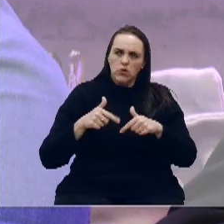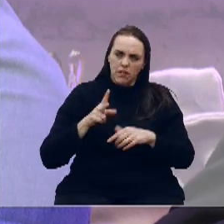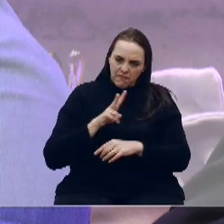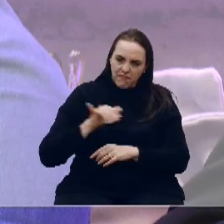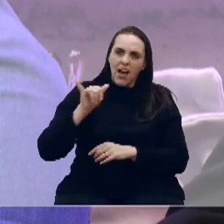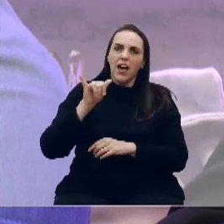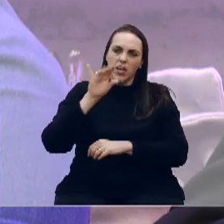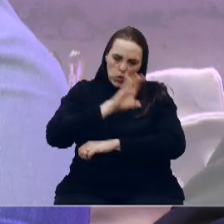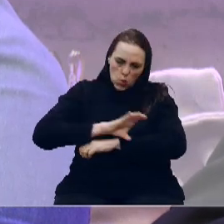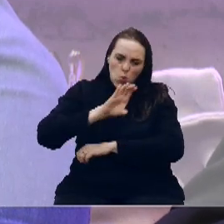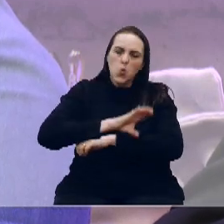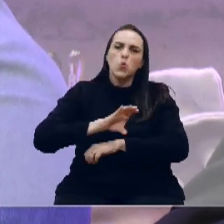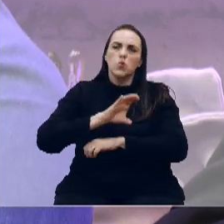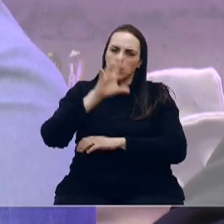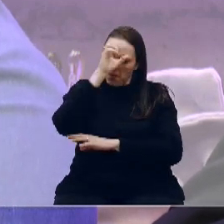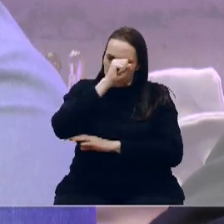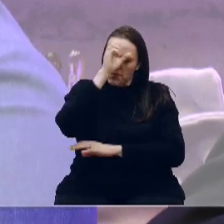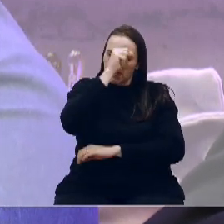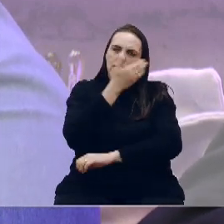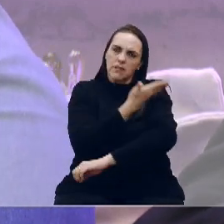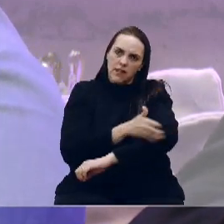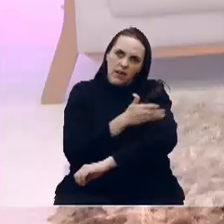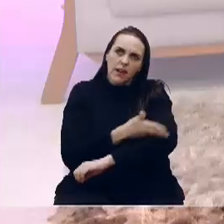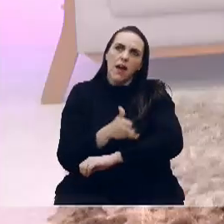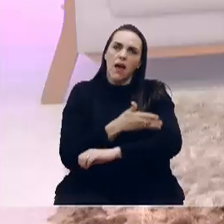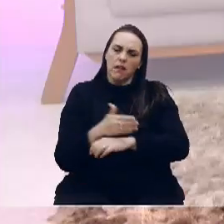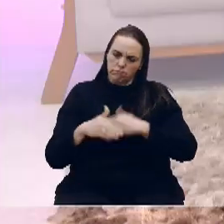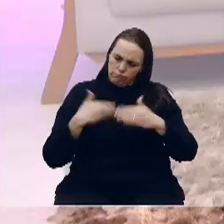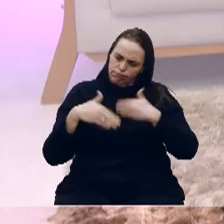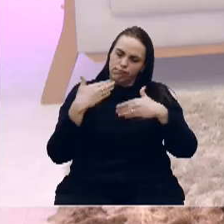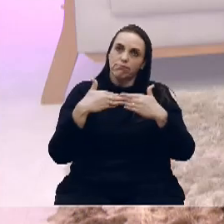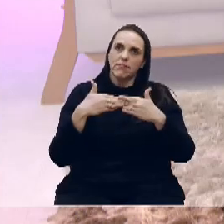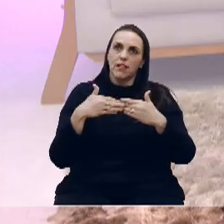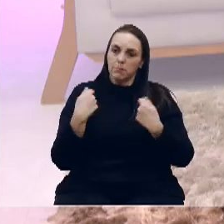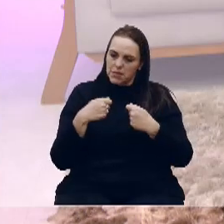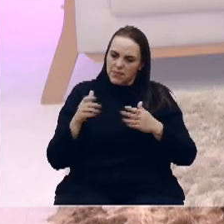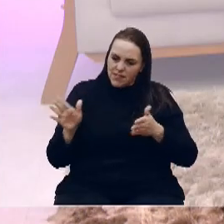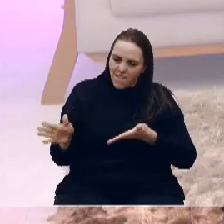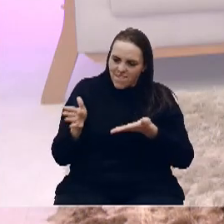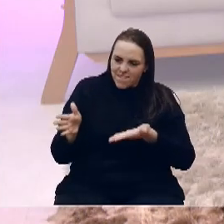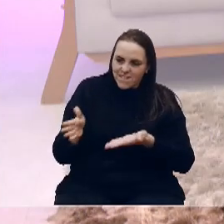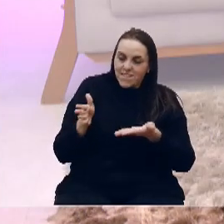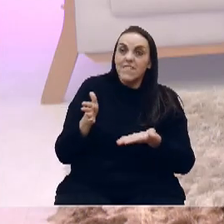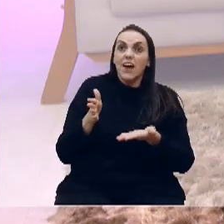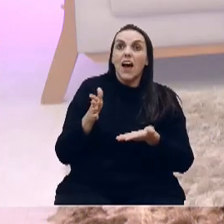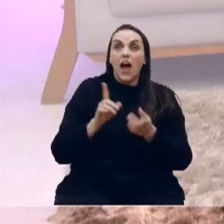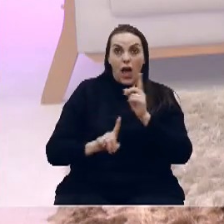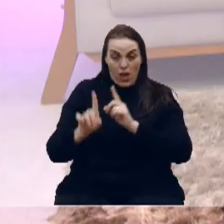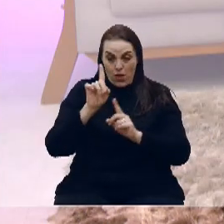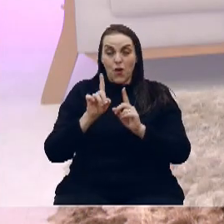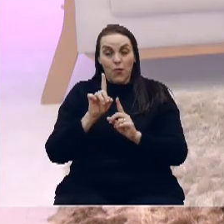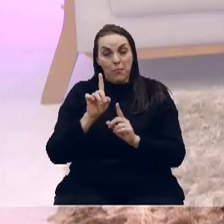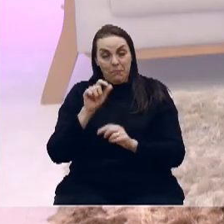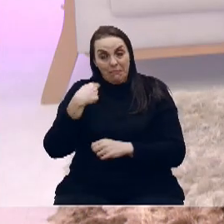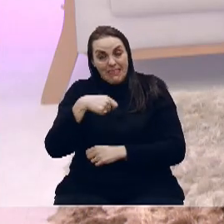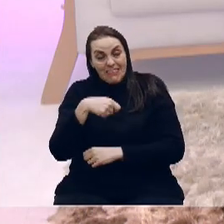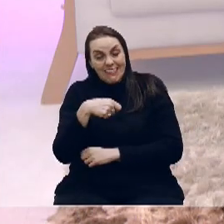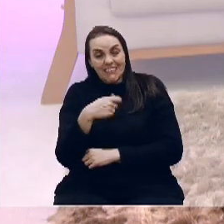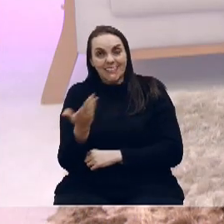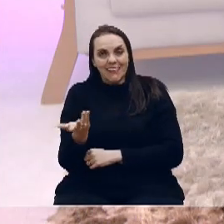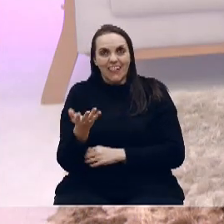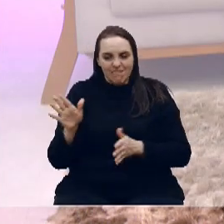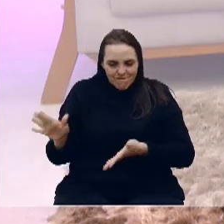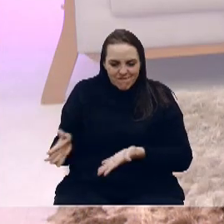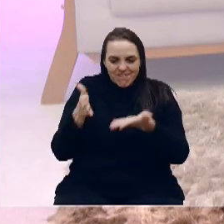frente, vai lá, faz o treinamento. Porque às vezes ela precisa desse empurrão, né? Pois tem muitas que precisam desse empurrão, então tem umas 3, 4 ali que